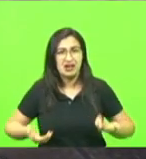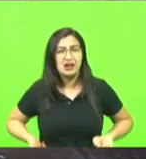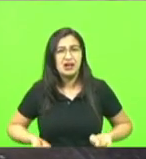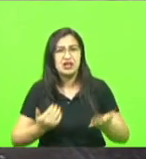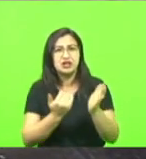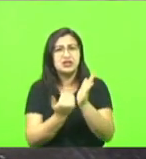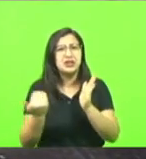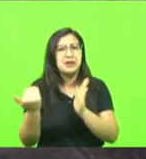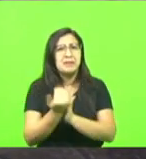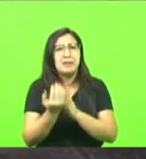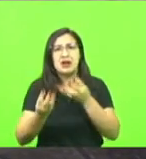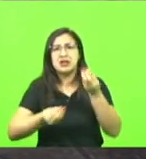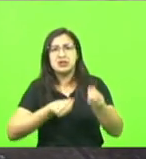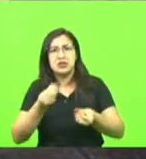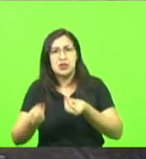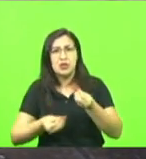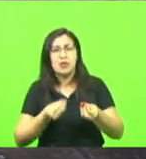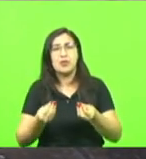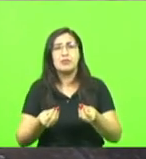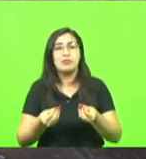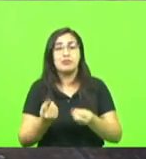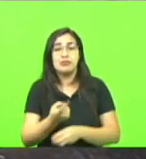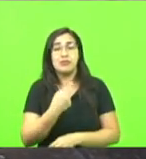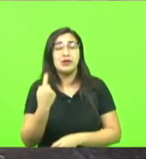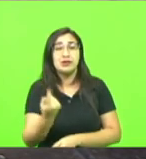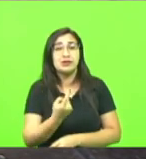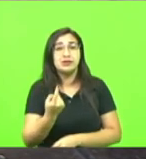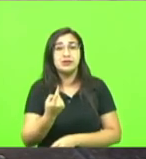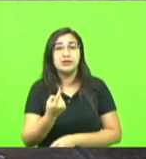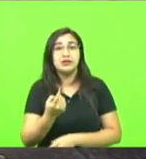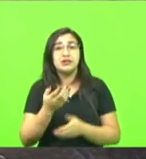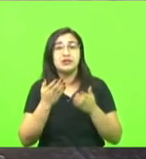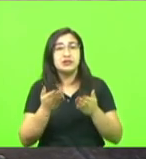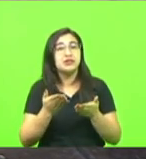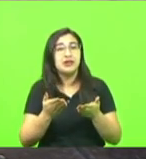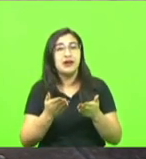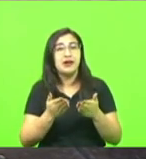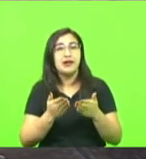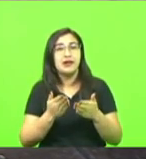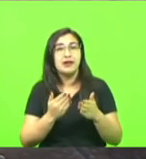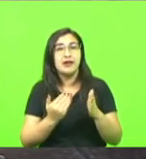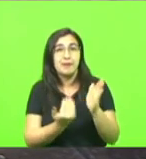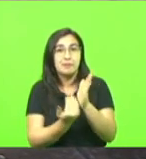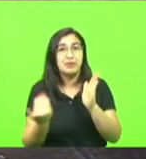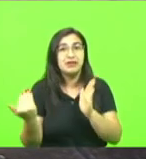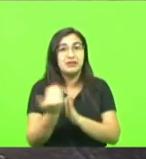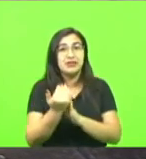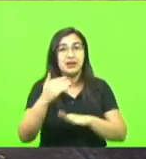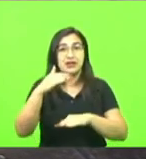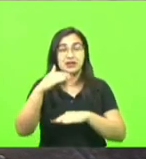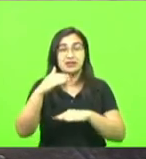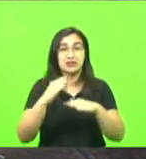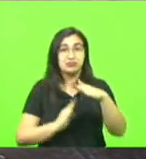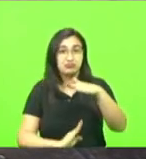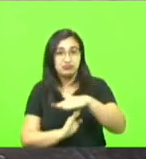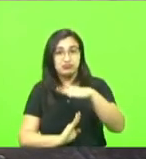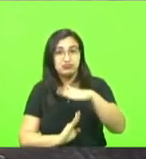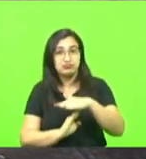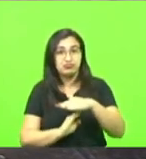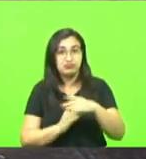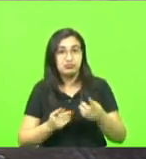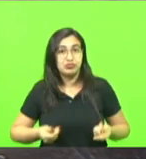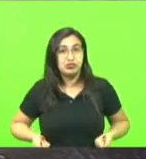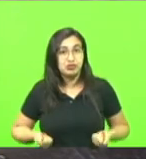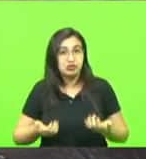nessa receita errada, nós estamos falando em furar o teto de gastos. Ou seja, nós temos um orçamento